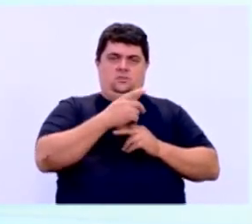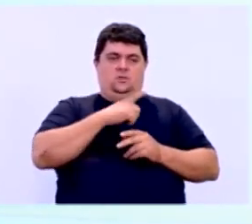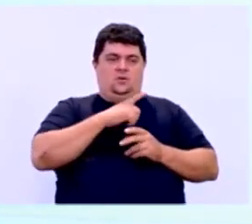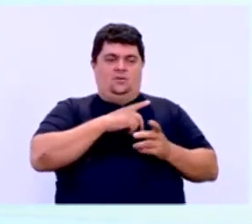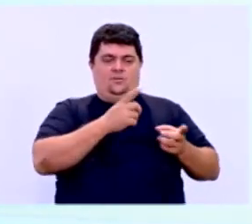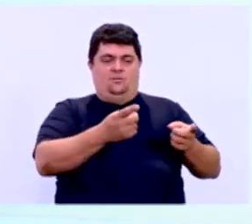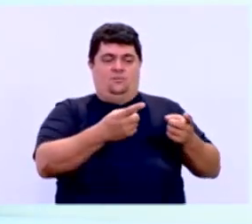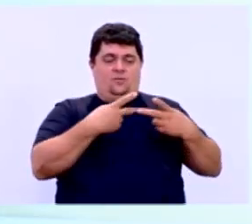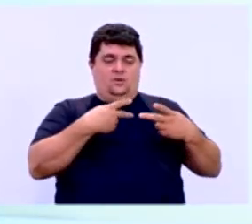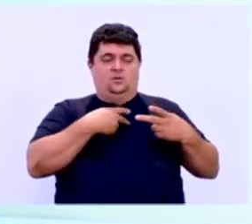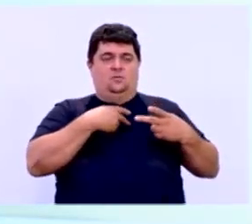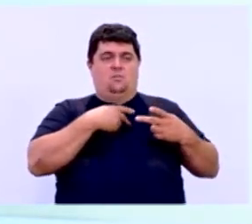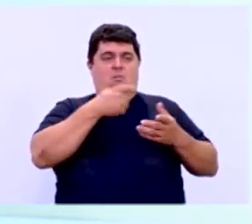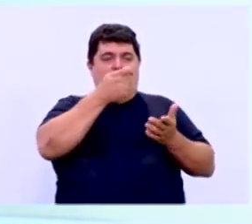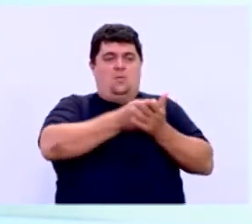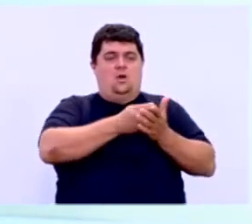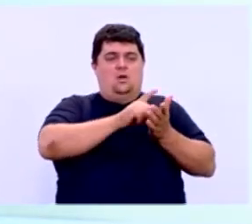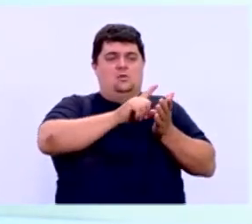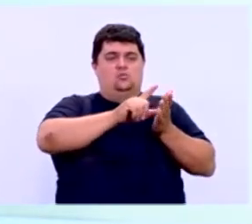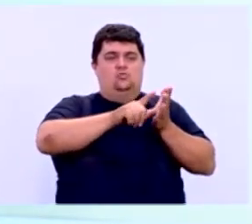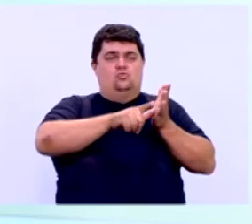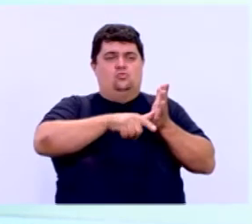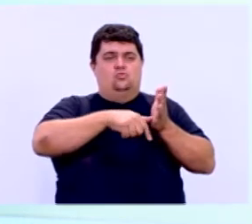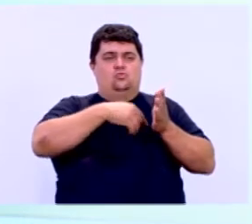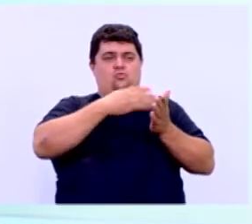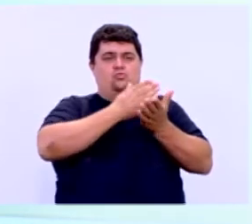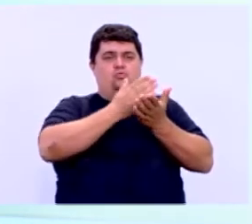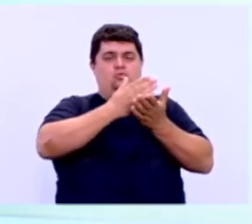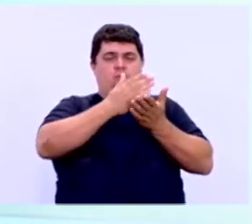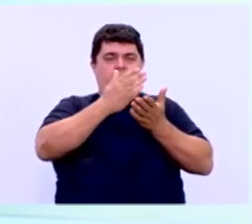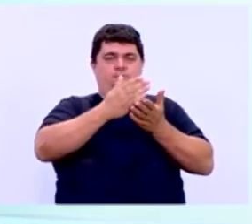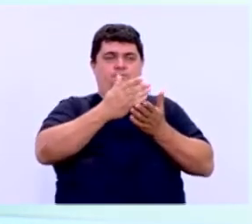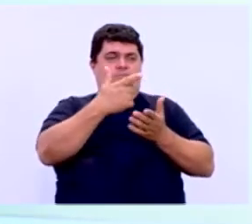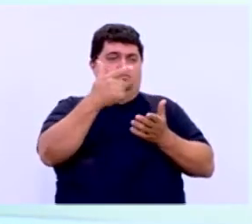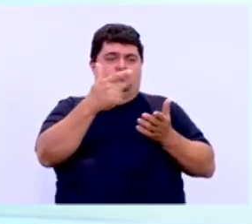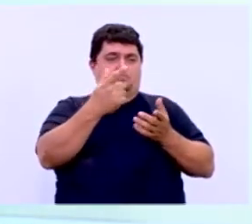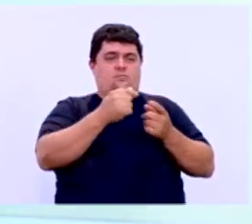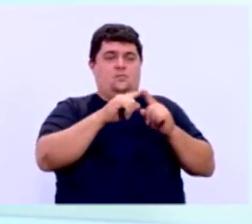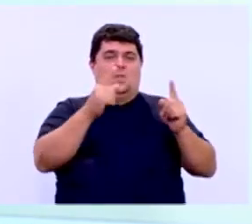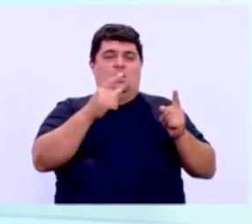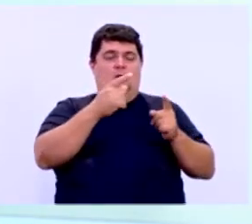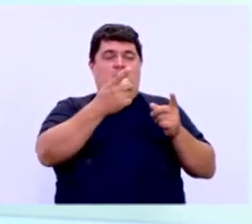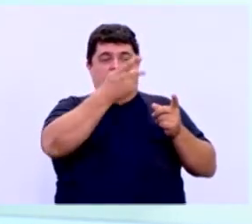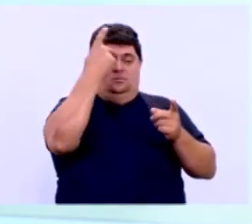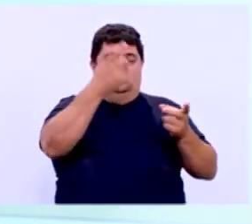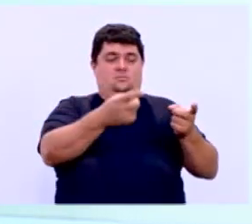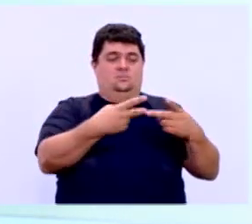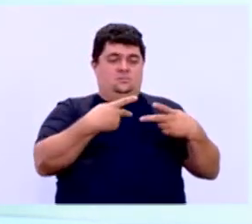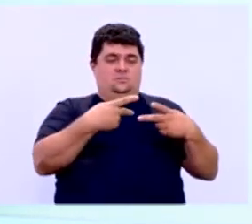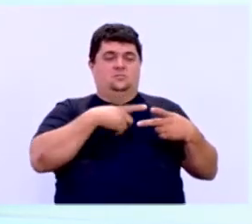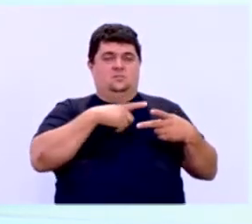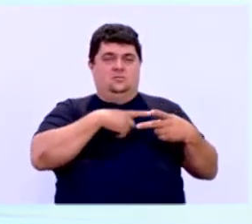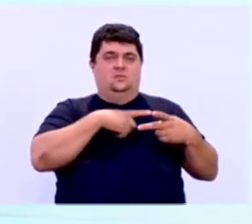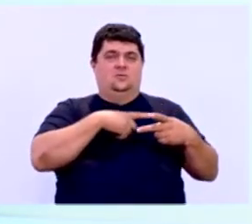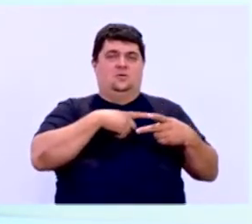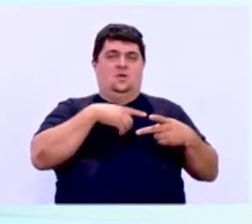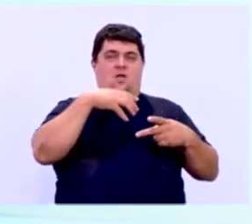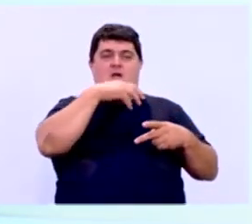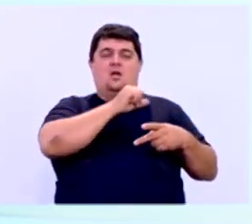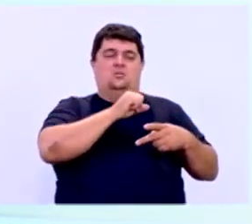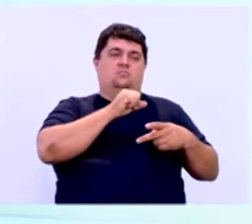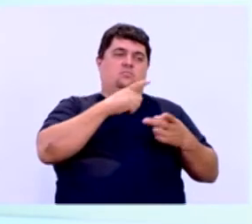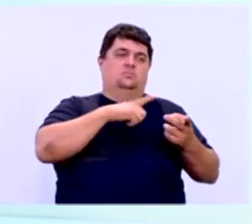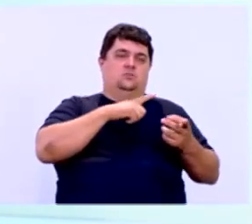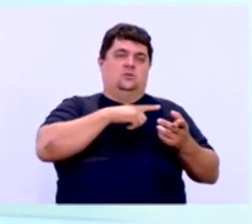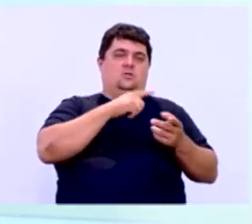com matéria-prima. Então eu não tenho dinheiro para comprar matéria-prima, mas o meu fornecedor me fornece a matéria-prima, me